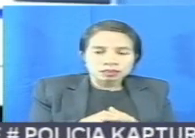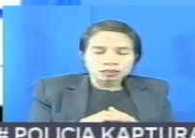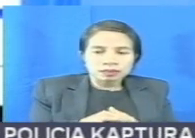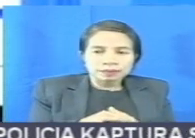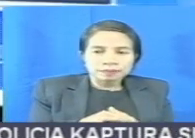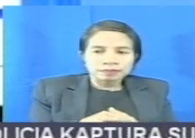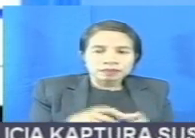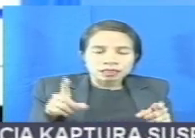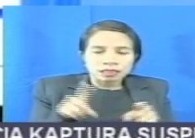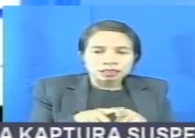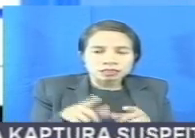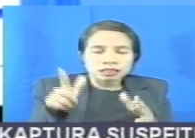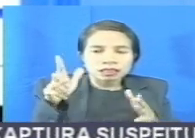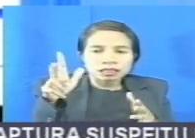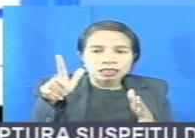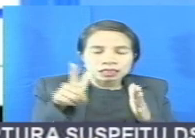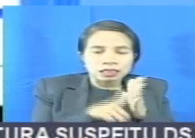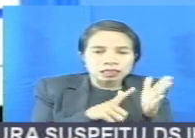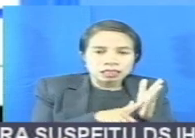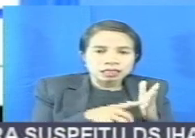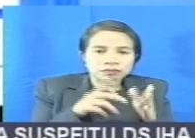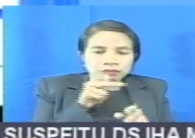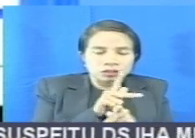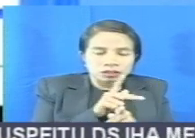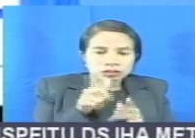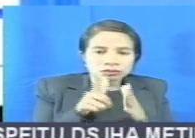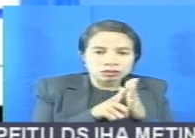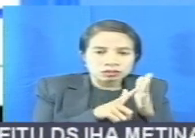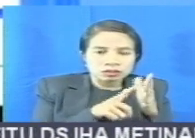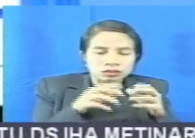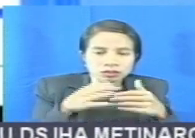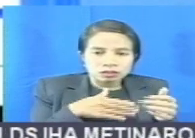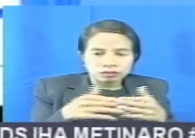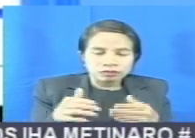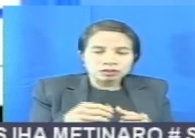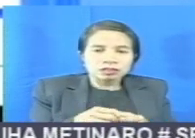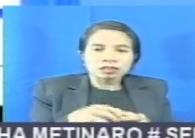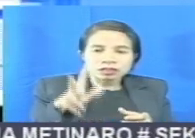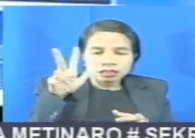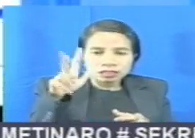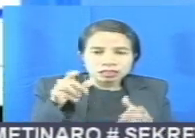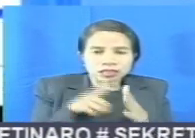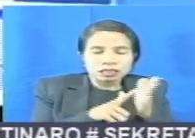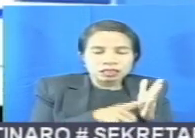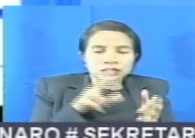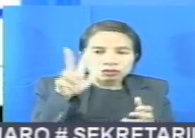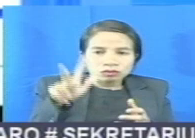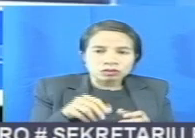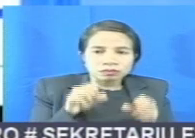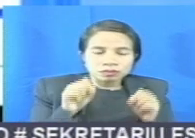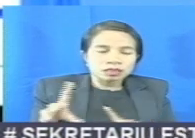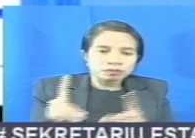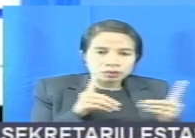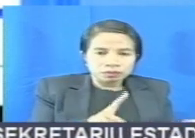desculpa, lei de proteção civil, lei orgânica e depois a lei sistema, decreto lei sistema, né, para que operacionaliza e